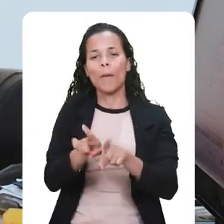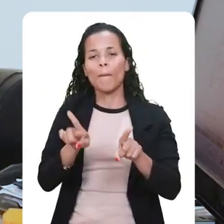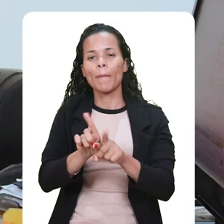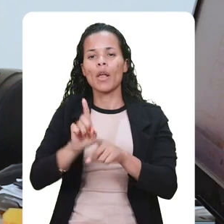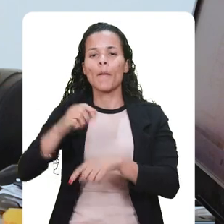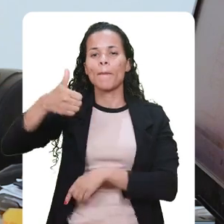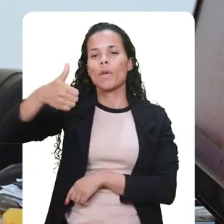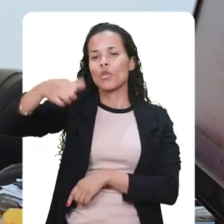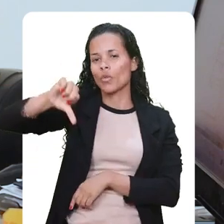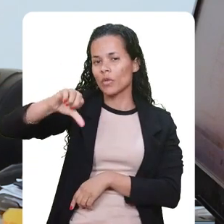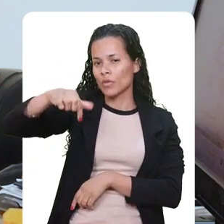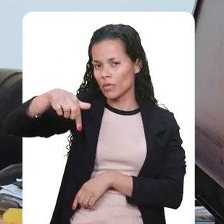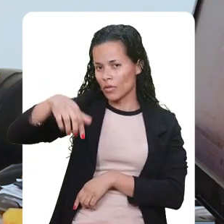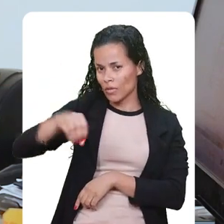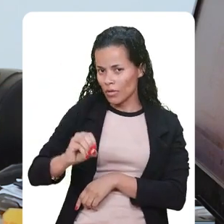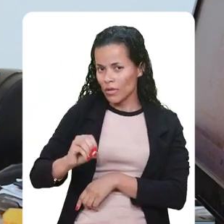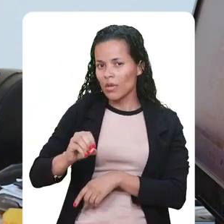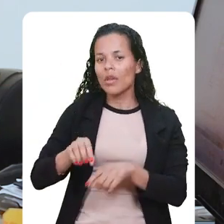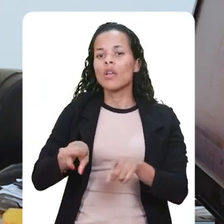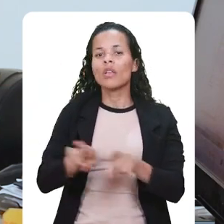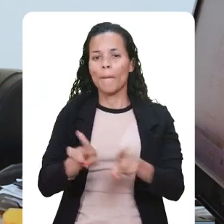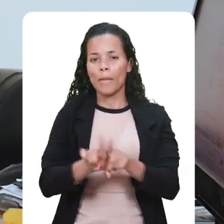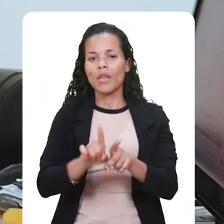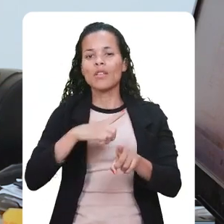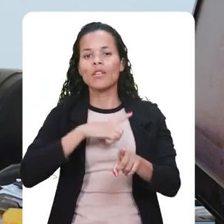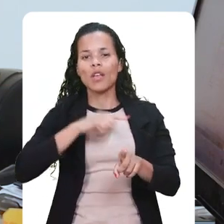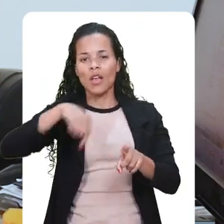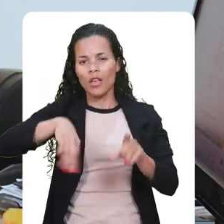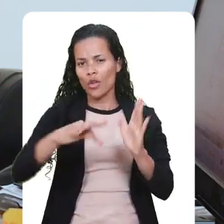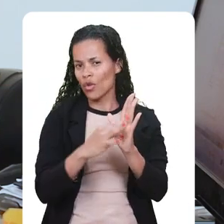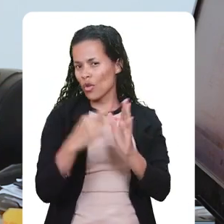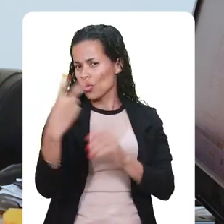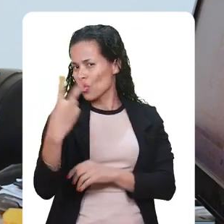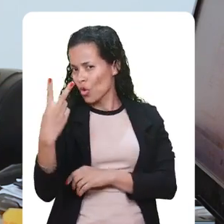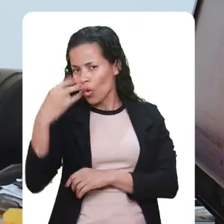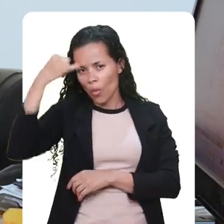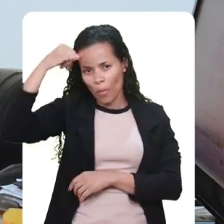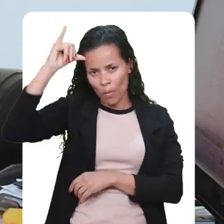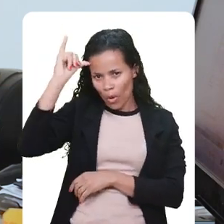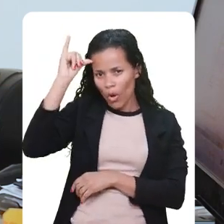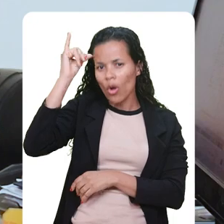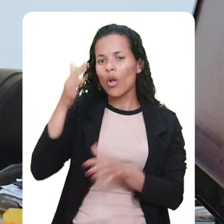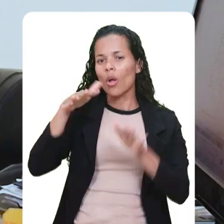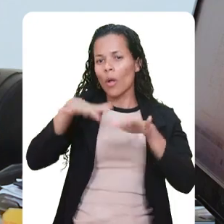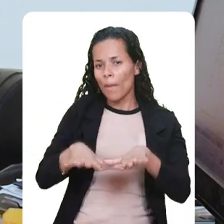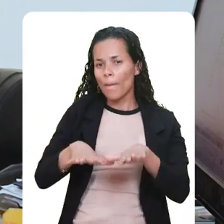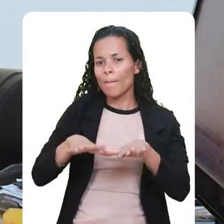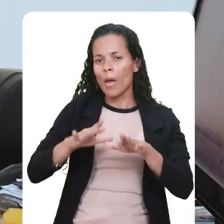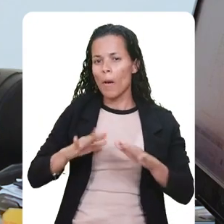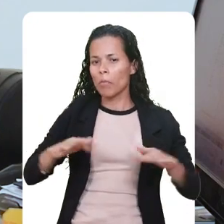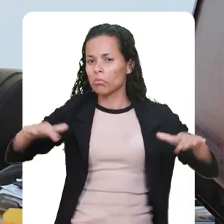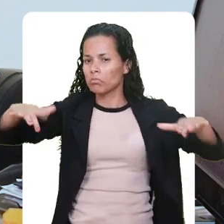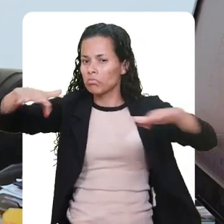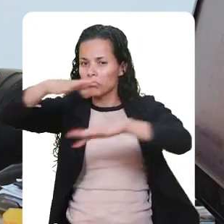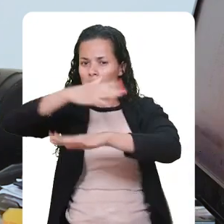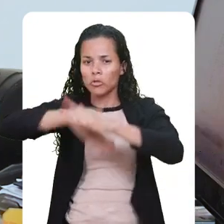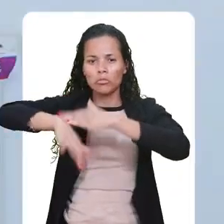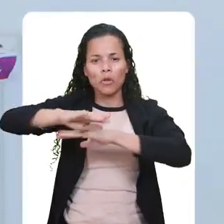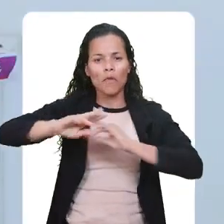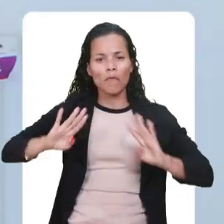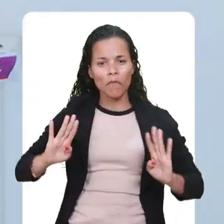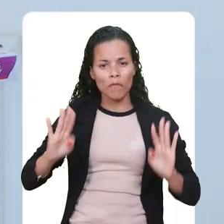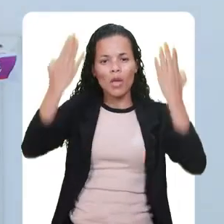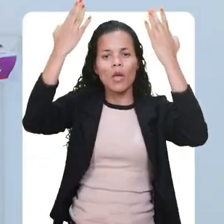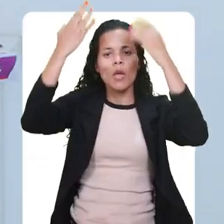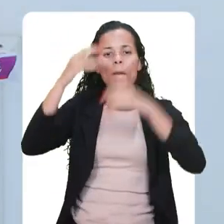lembro em 1970, a gente tinha aqui uns 2 bois que eu considero que era a grande tradição da época, que era